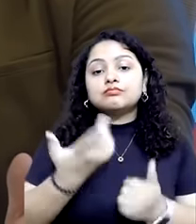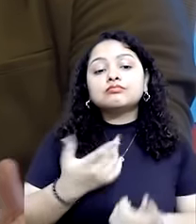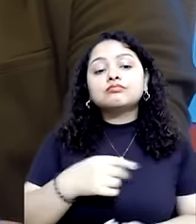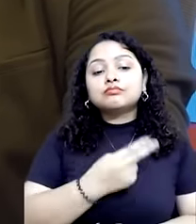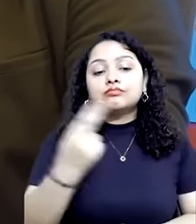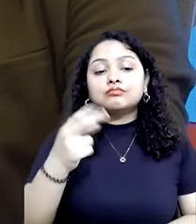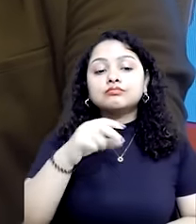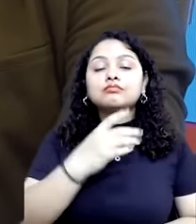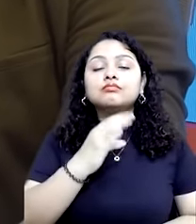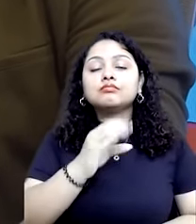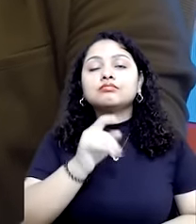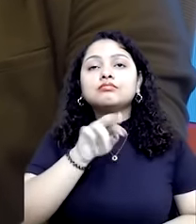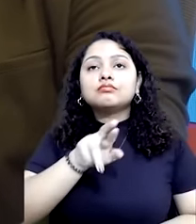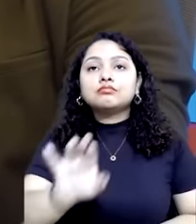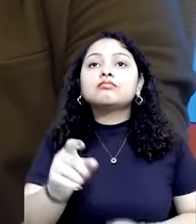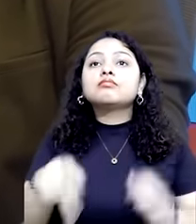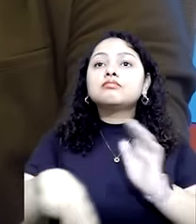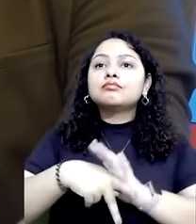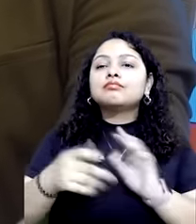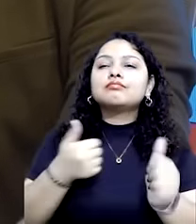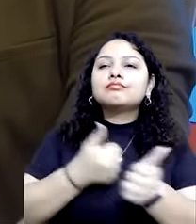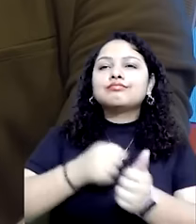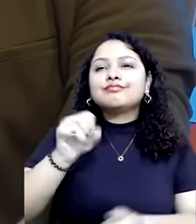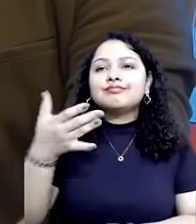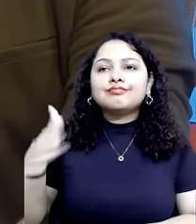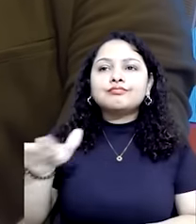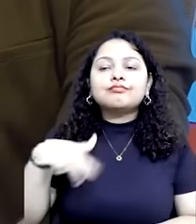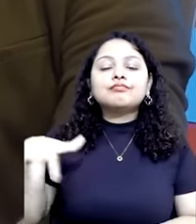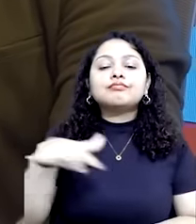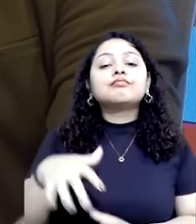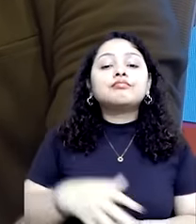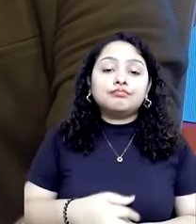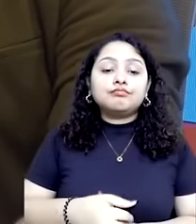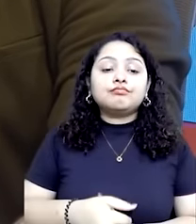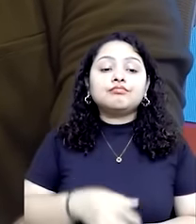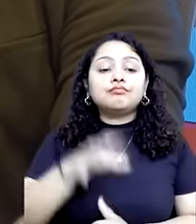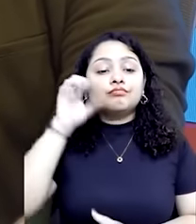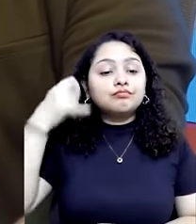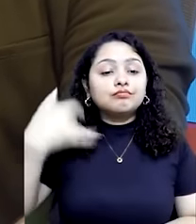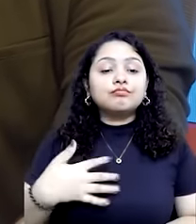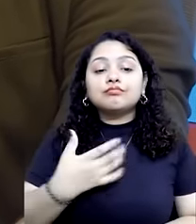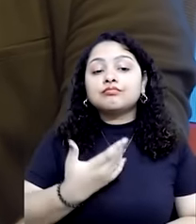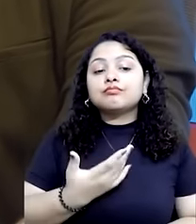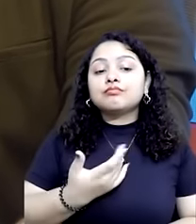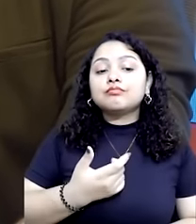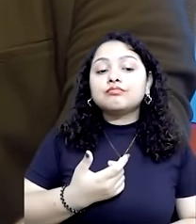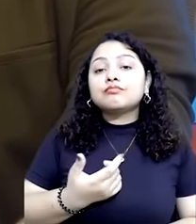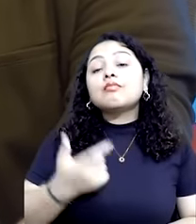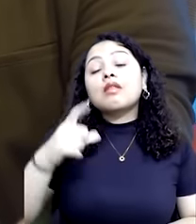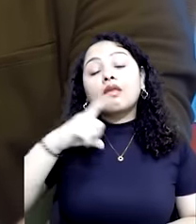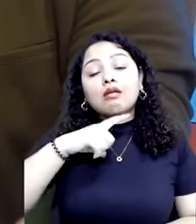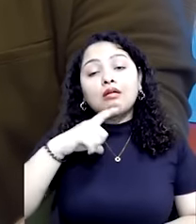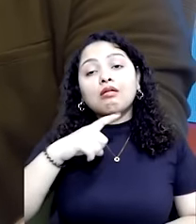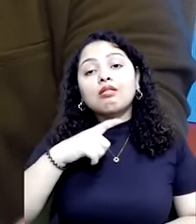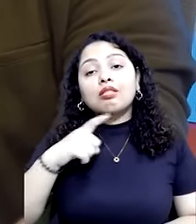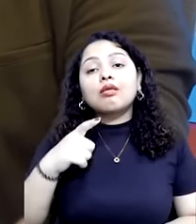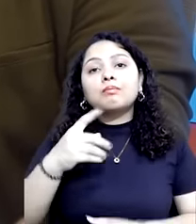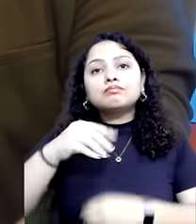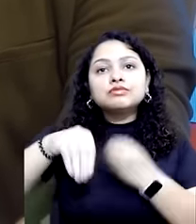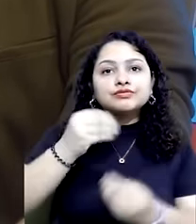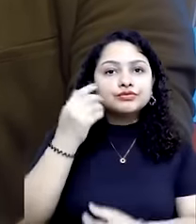sou César osamo sou da Baixada Santista a minha autodescrição eu sou mestiço né de